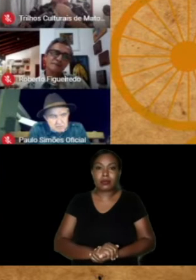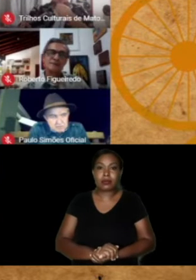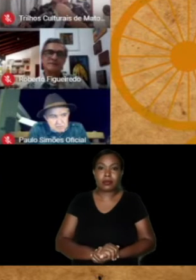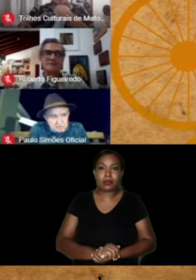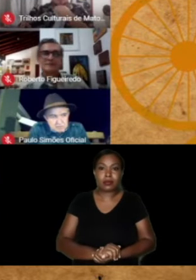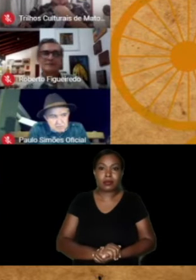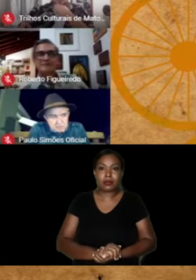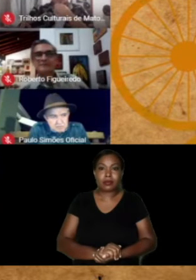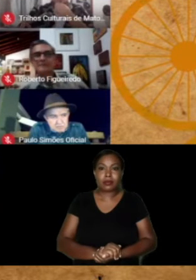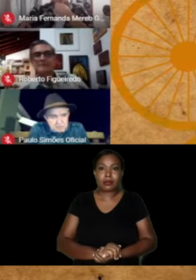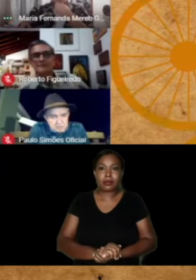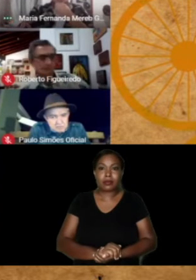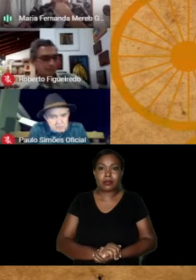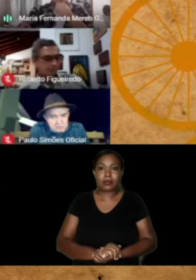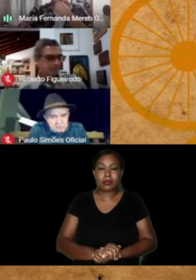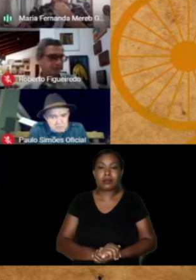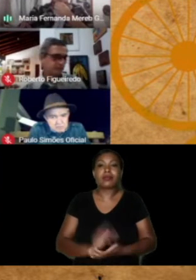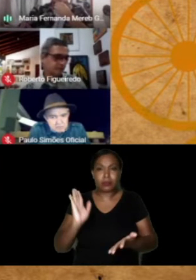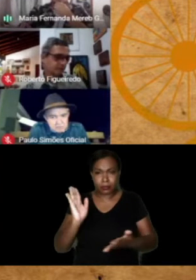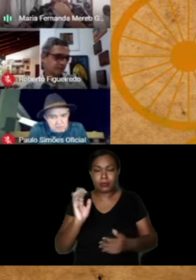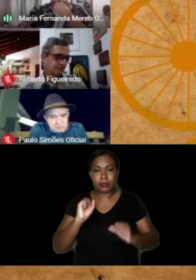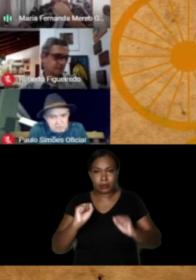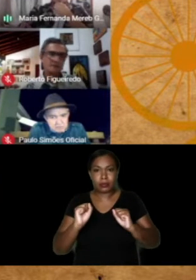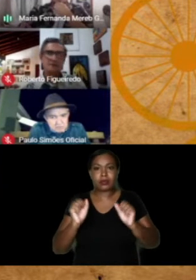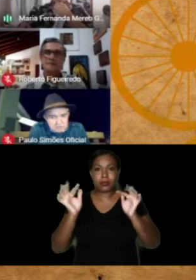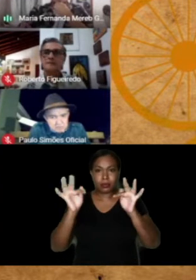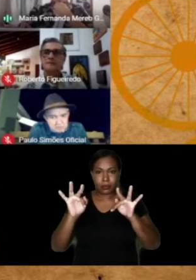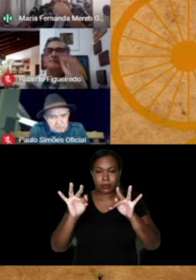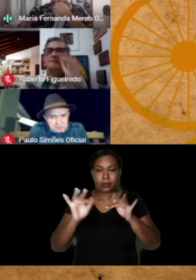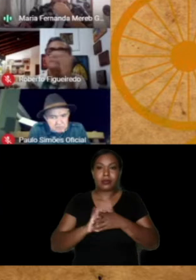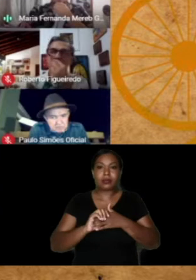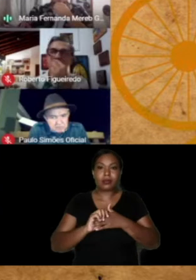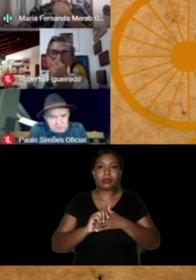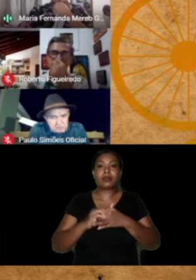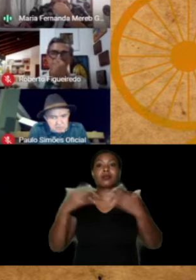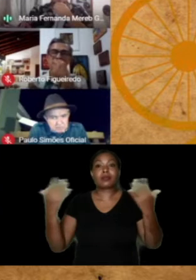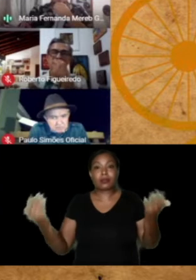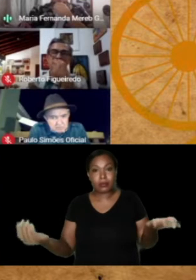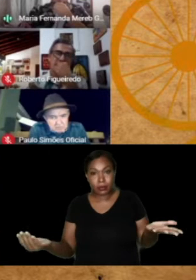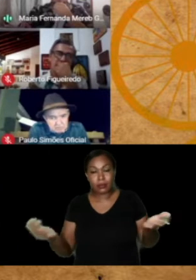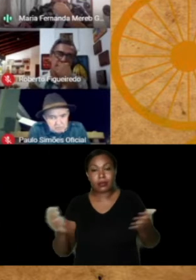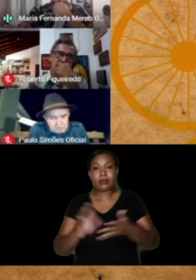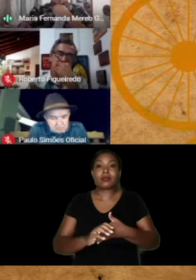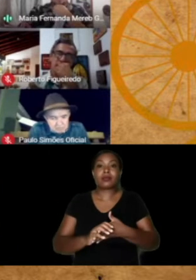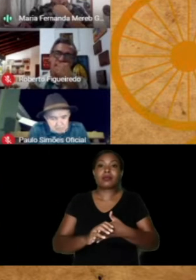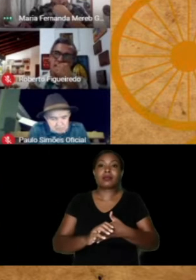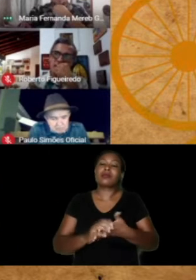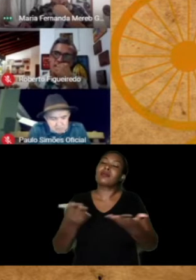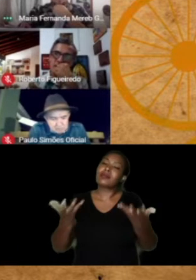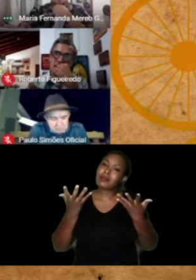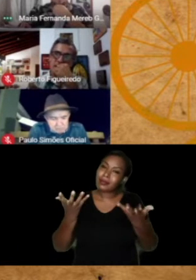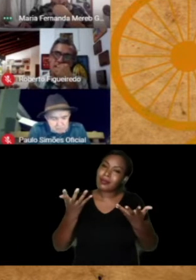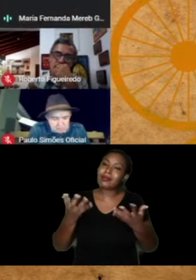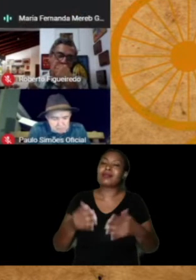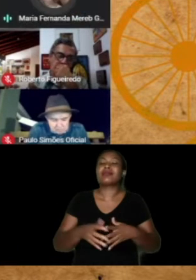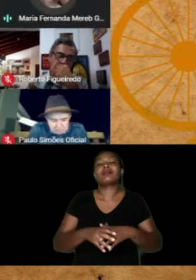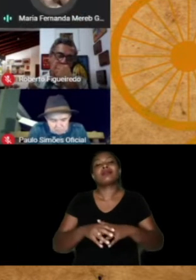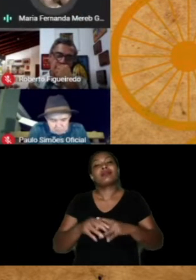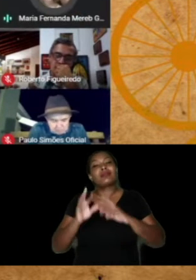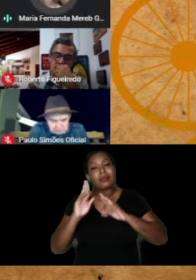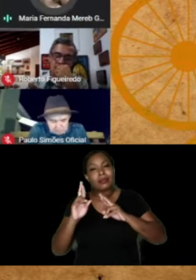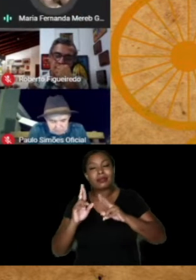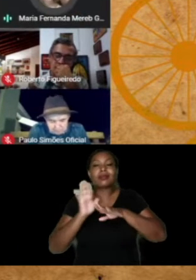Já deu tempo, mas a senhora pode terminar à vontade, professora. Então, gente, eu espero ter contribuído e, de